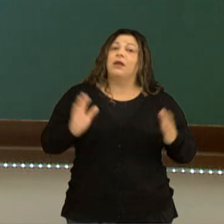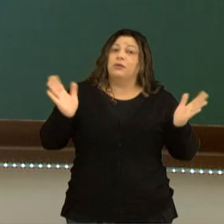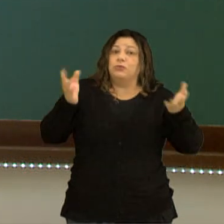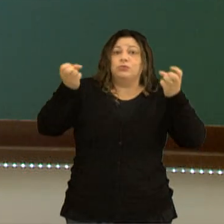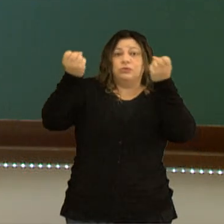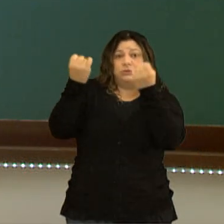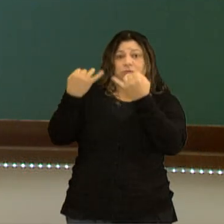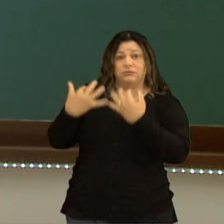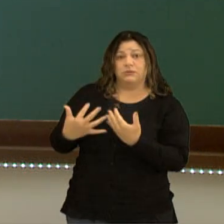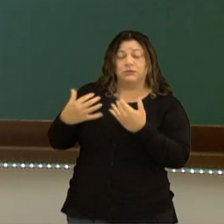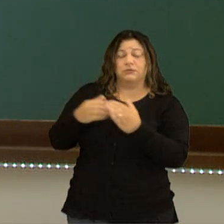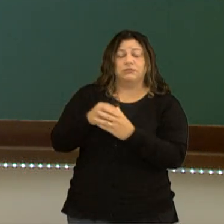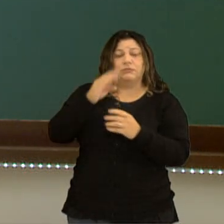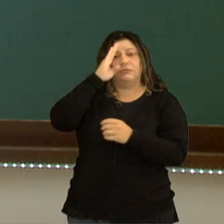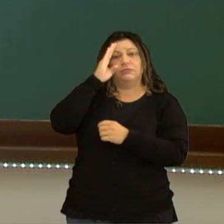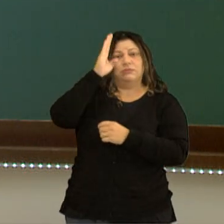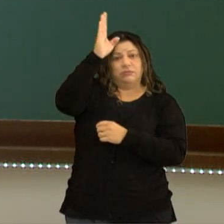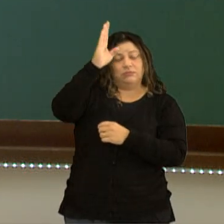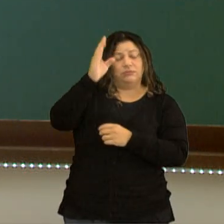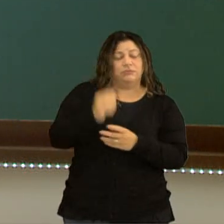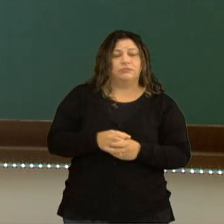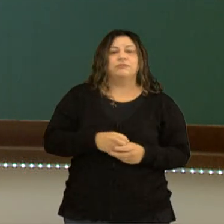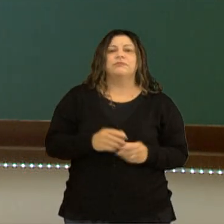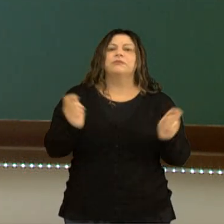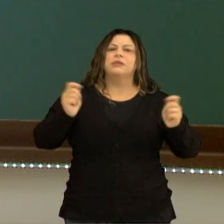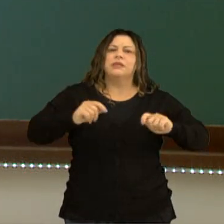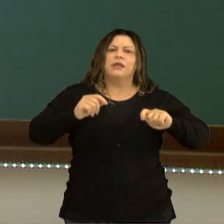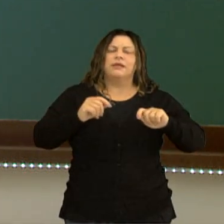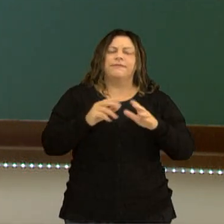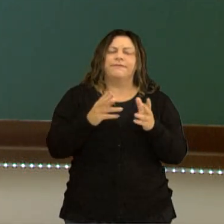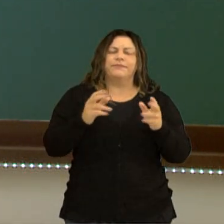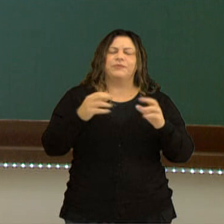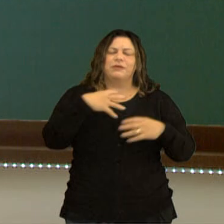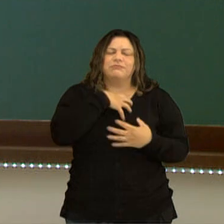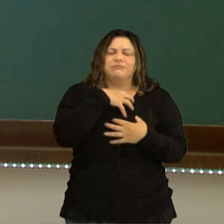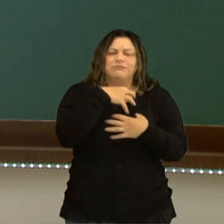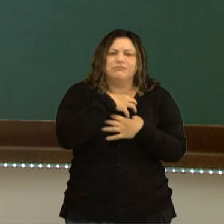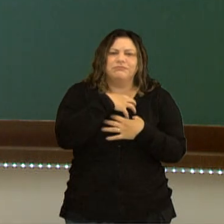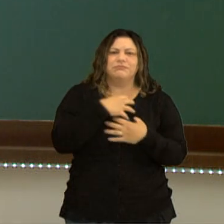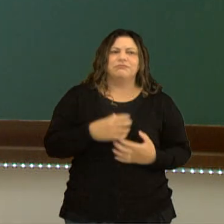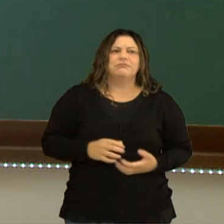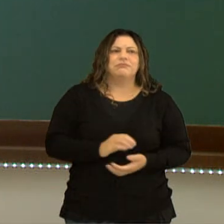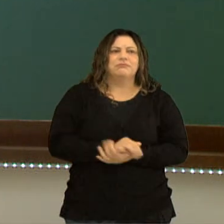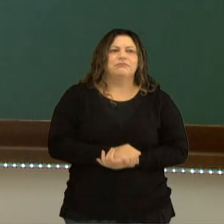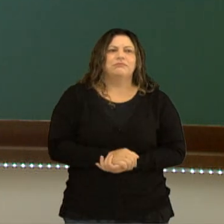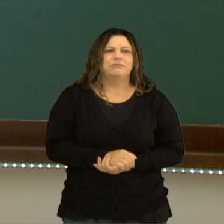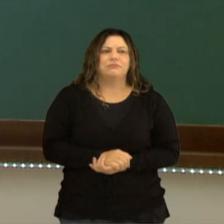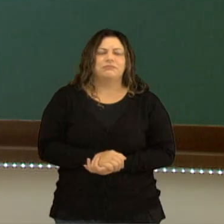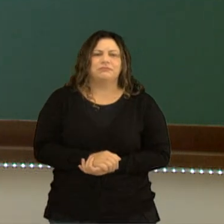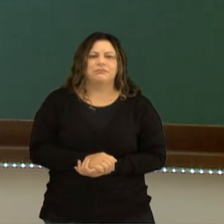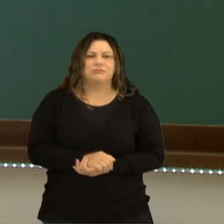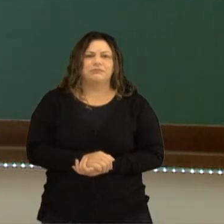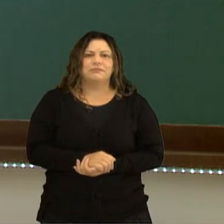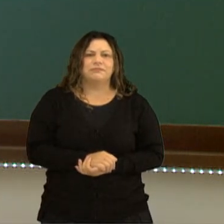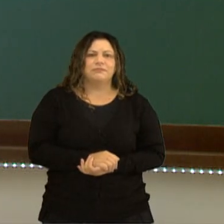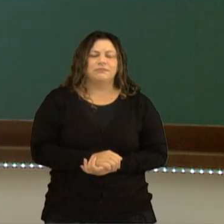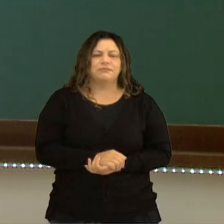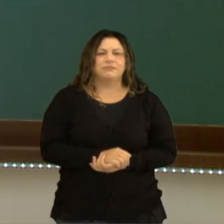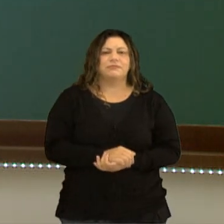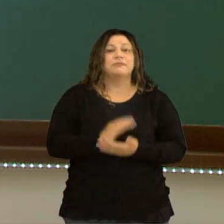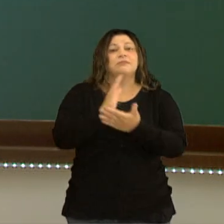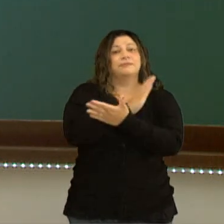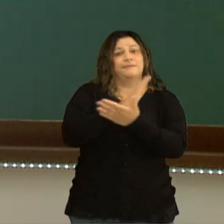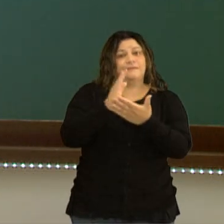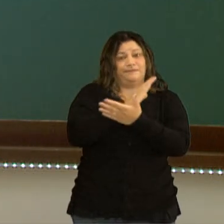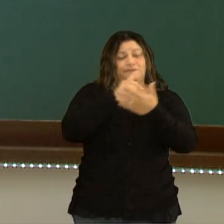elas destacam, intensificam, reforçam toda essa questão sentimental. Vamos falar sobre algumas figuras de